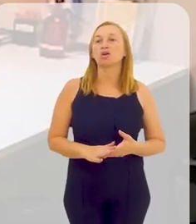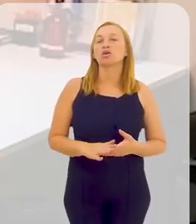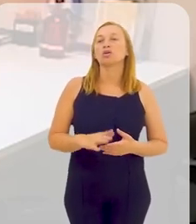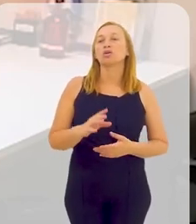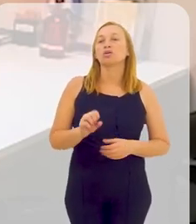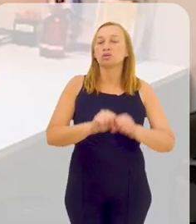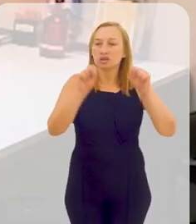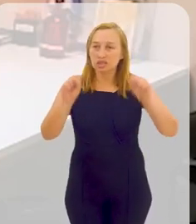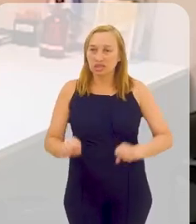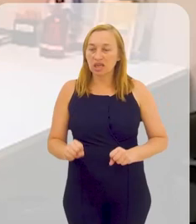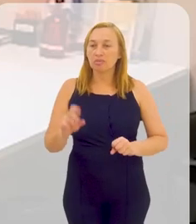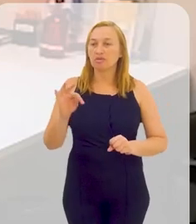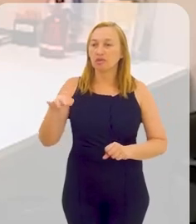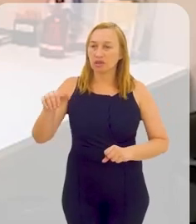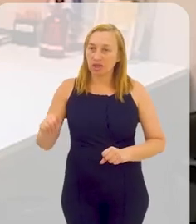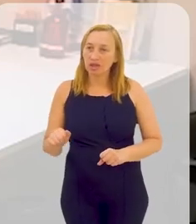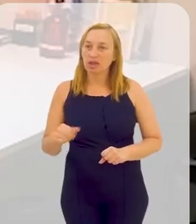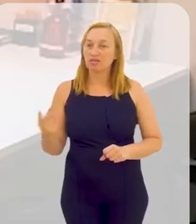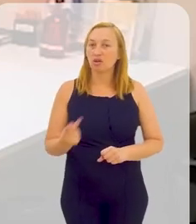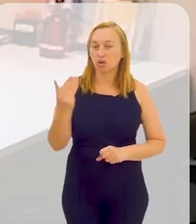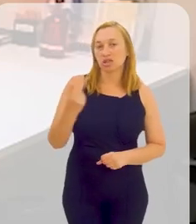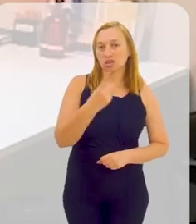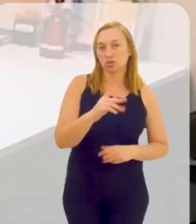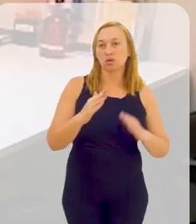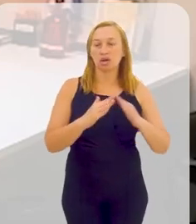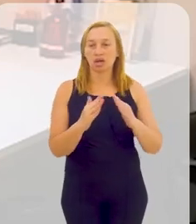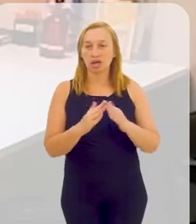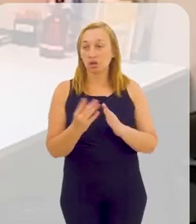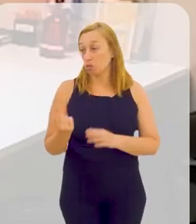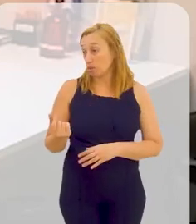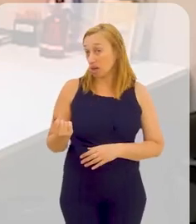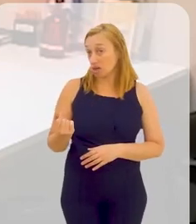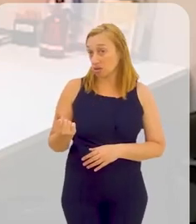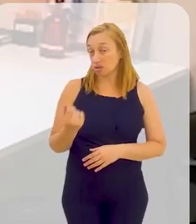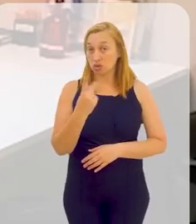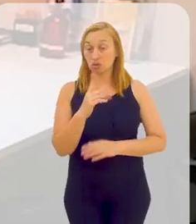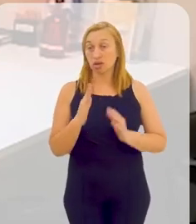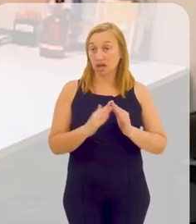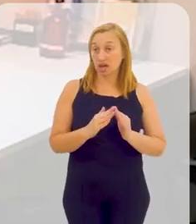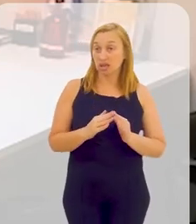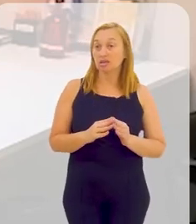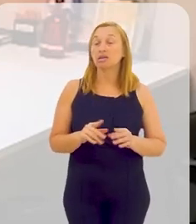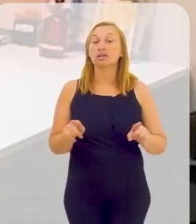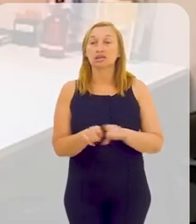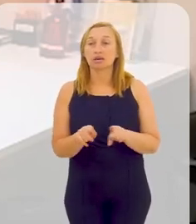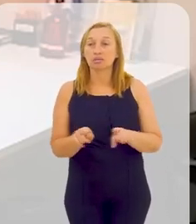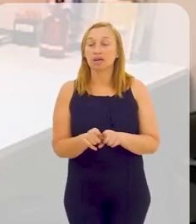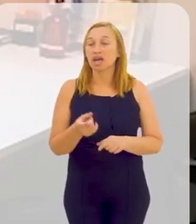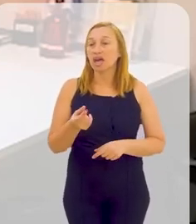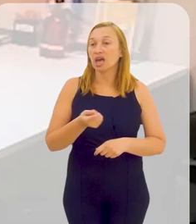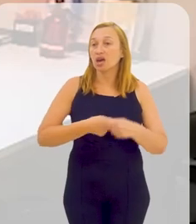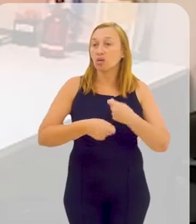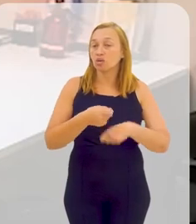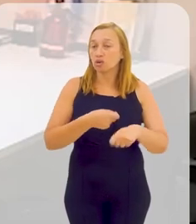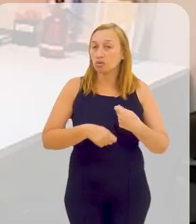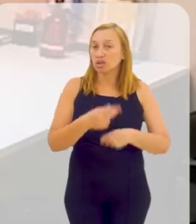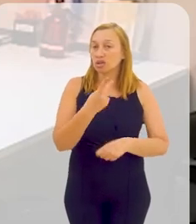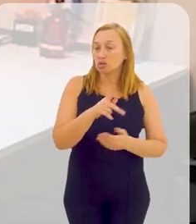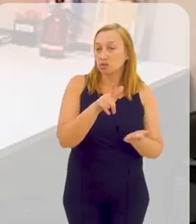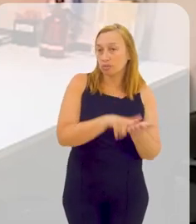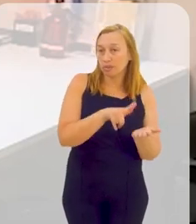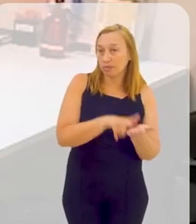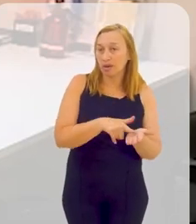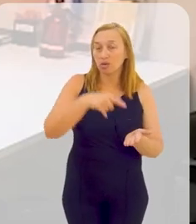o sistema fotovoltaico ele valoriza o seu imóvel aumento o preço de venda do seu imóvel ele traz economia